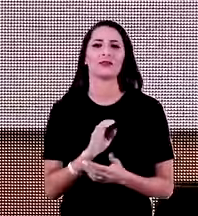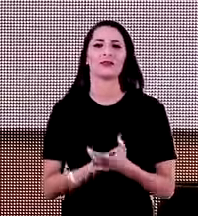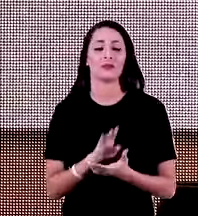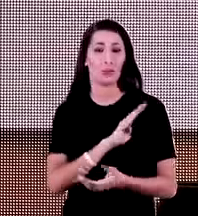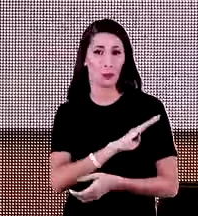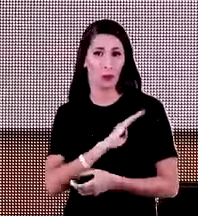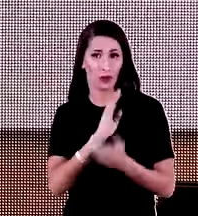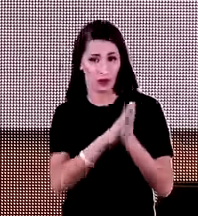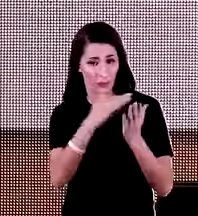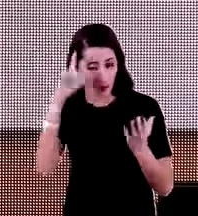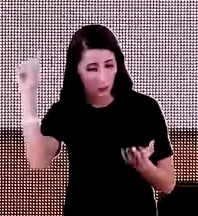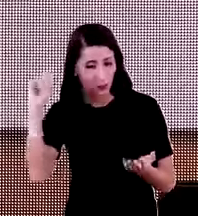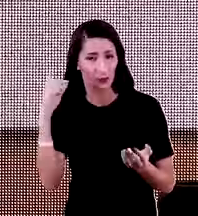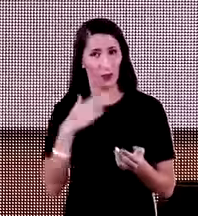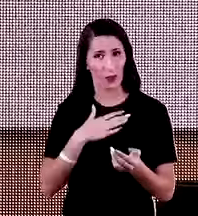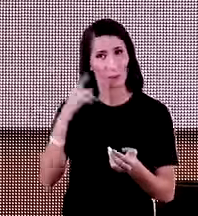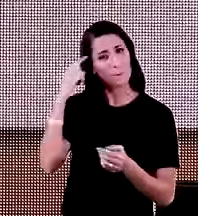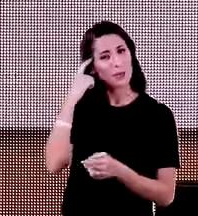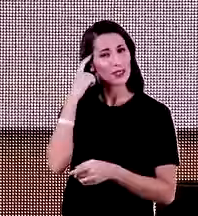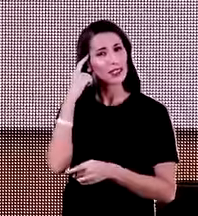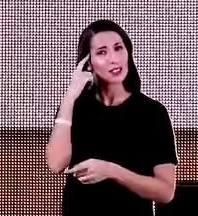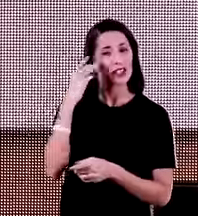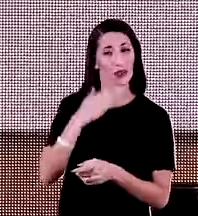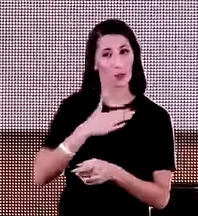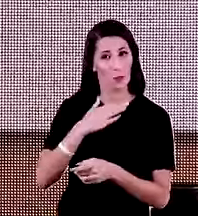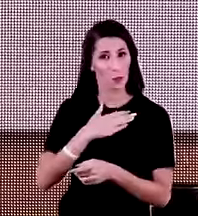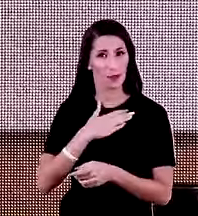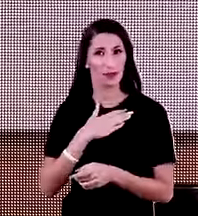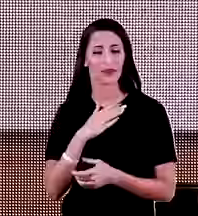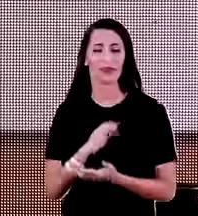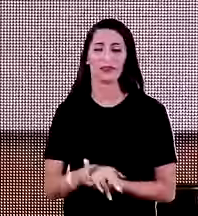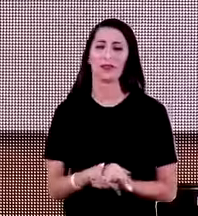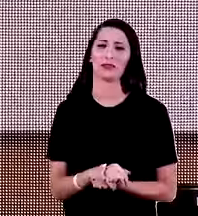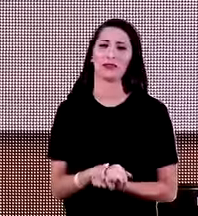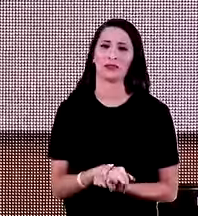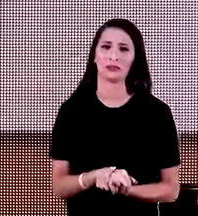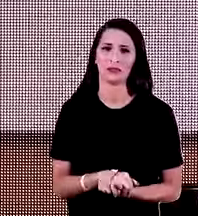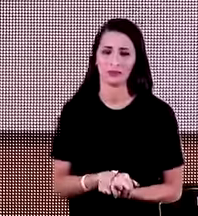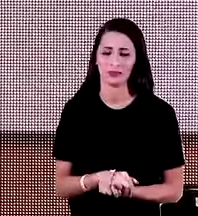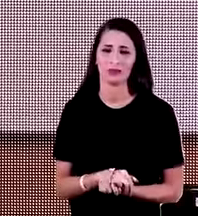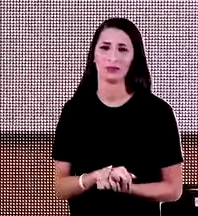gente imagina o da gente, com a barriguinha mesmo, assim, que é o Boaz que Deus deu, né? Glórias.